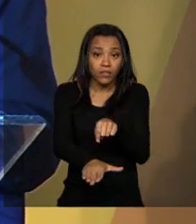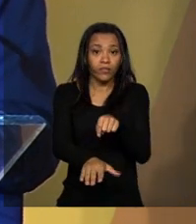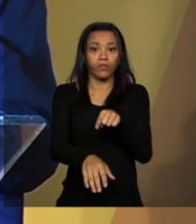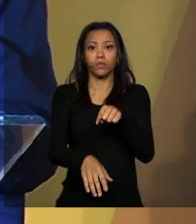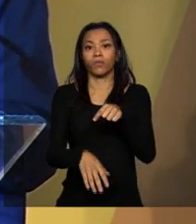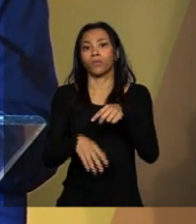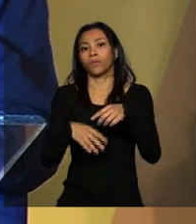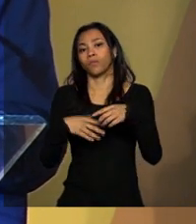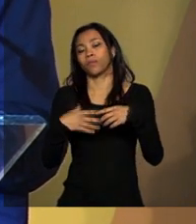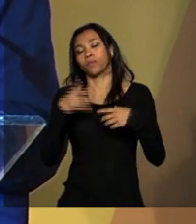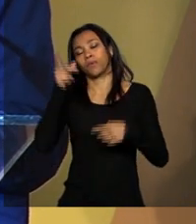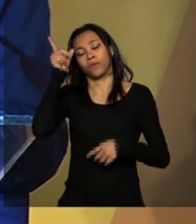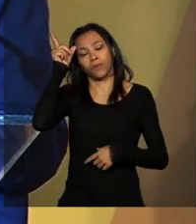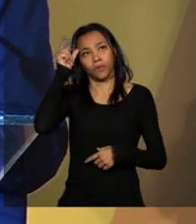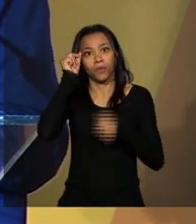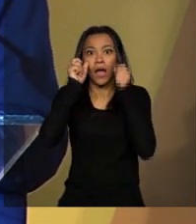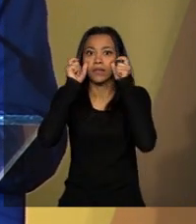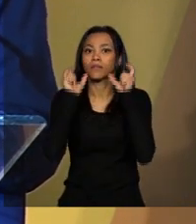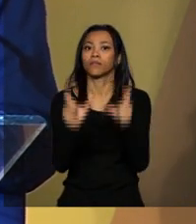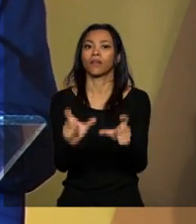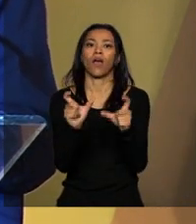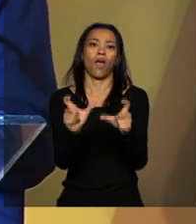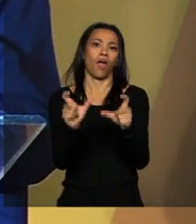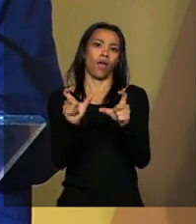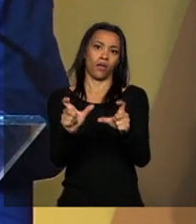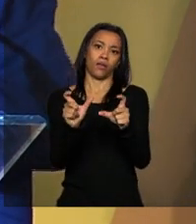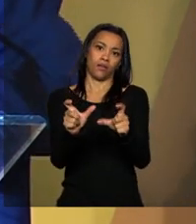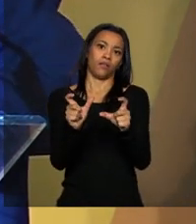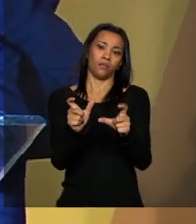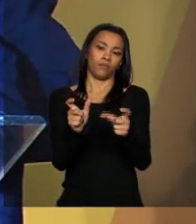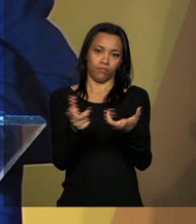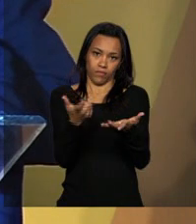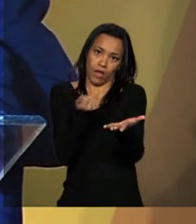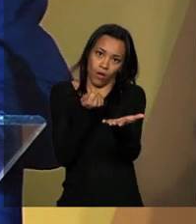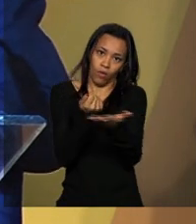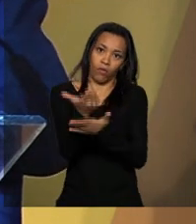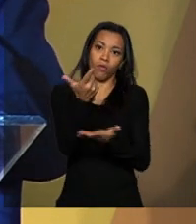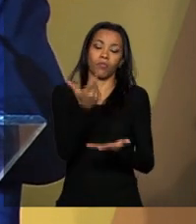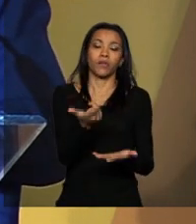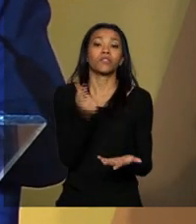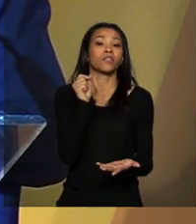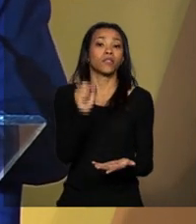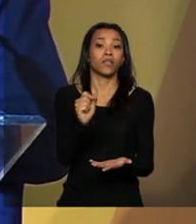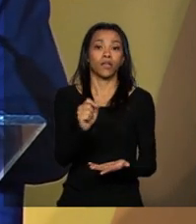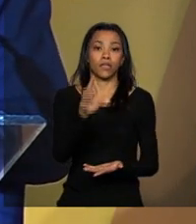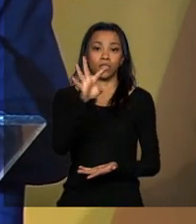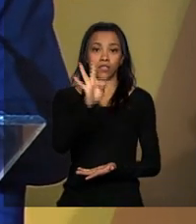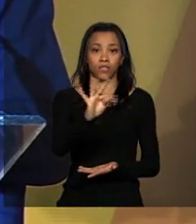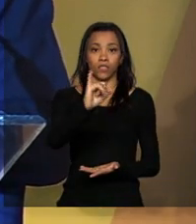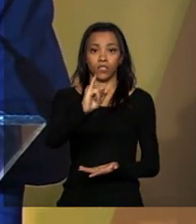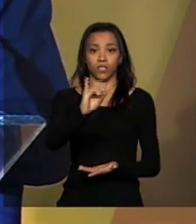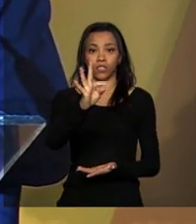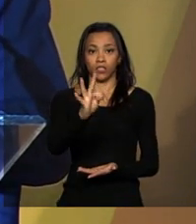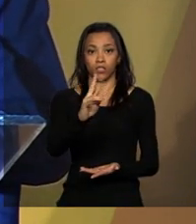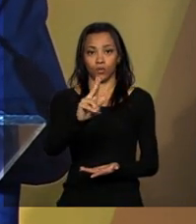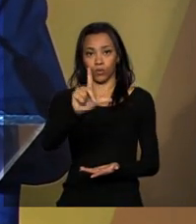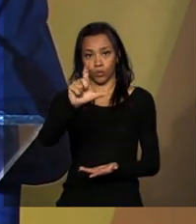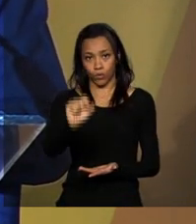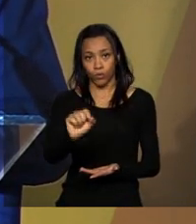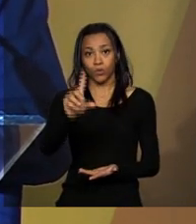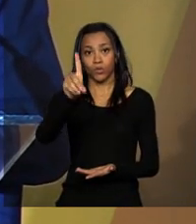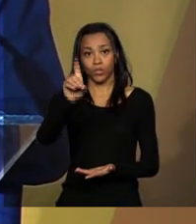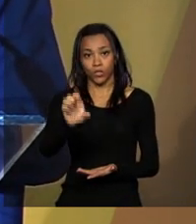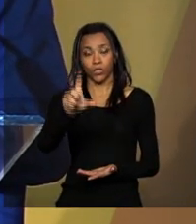uma um clima mais atrativo para a emissão de títulos de dívida considerando a mescla de